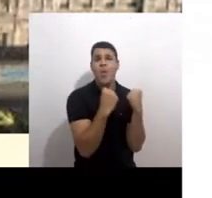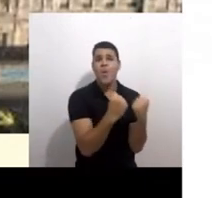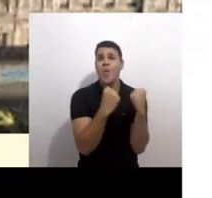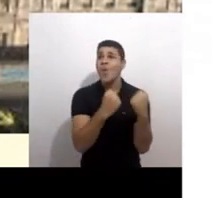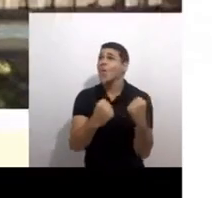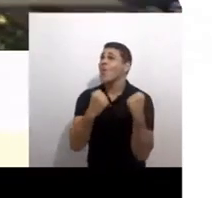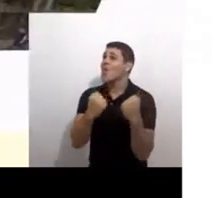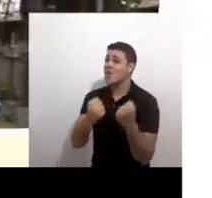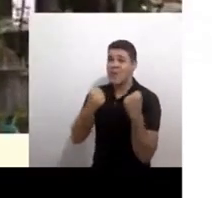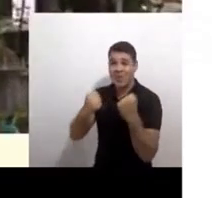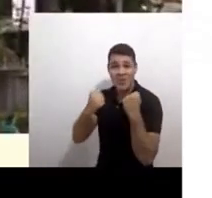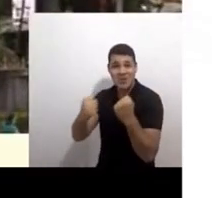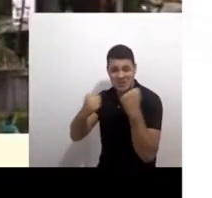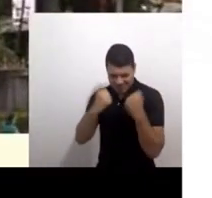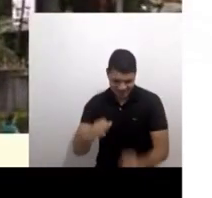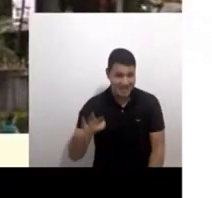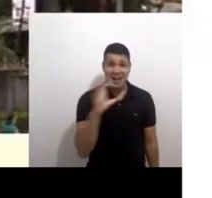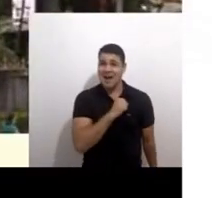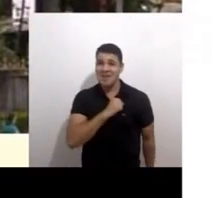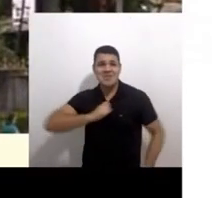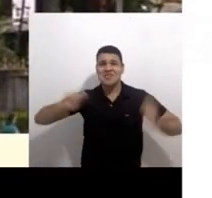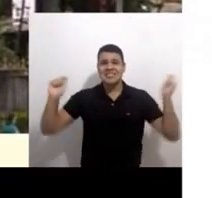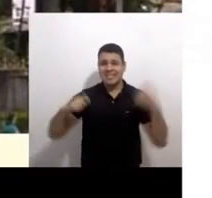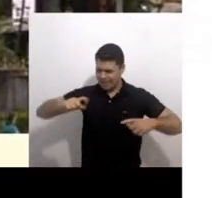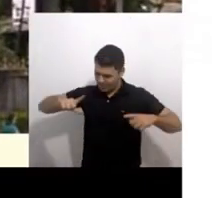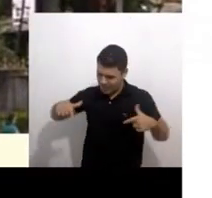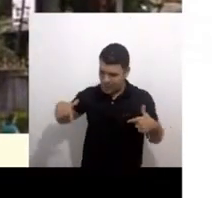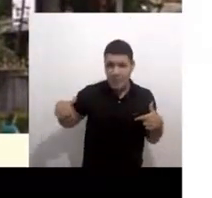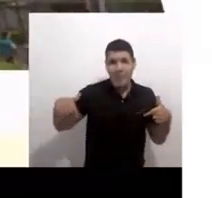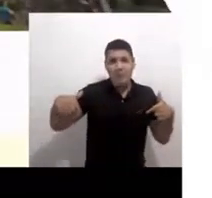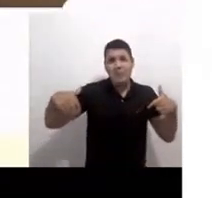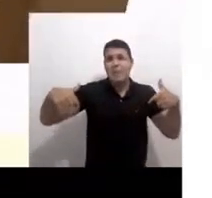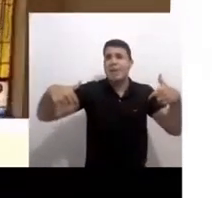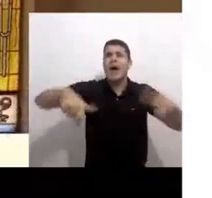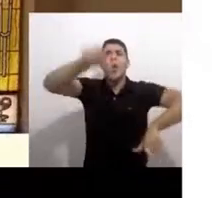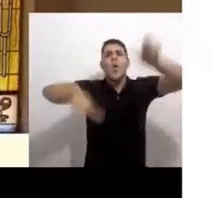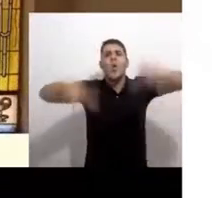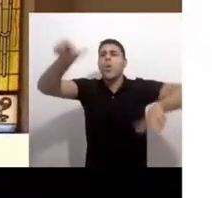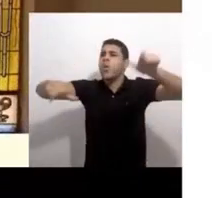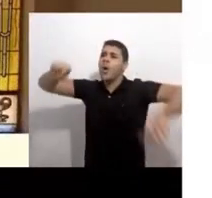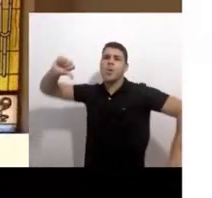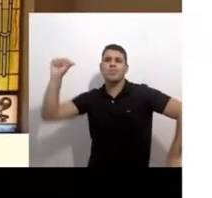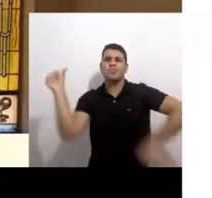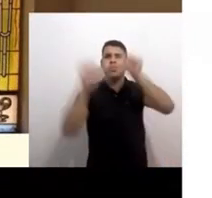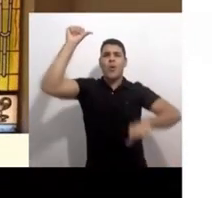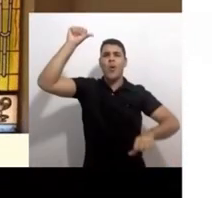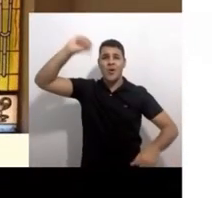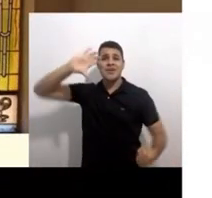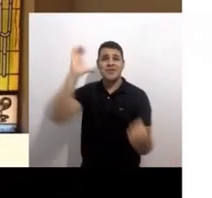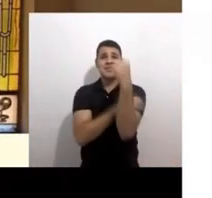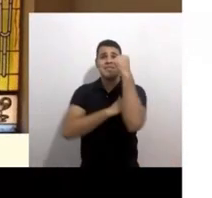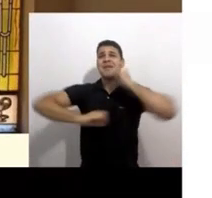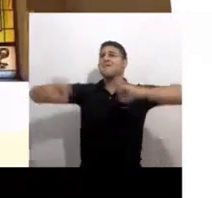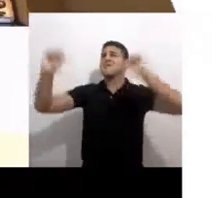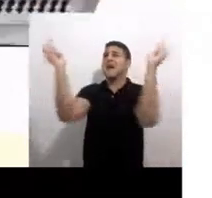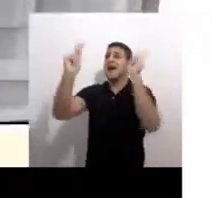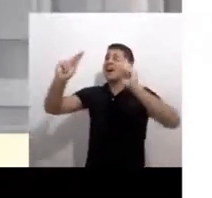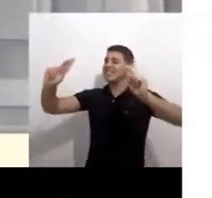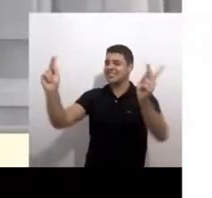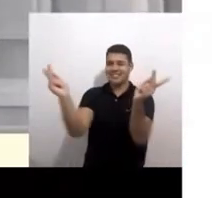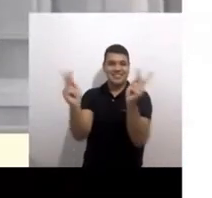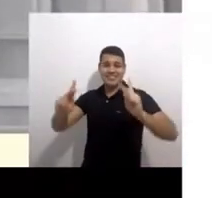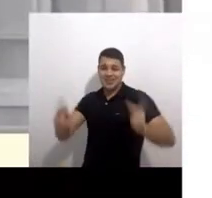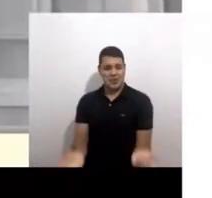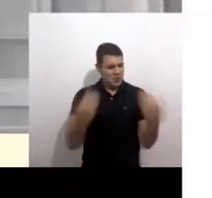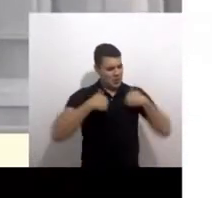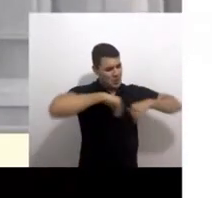só o amor pode nos transformar e a força